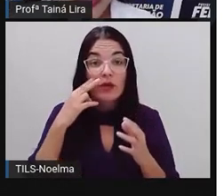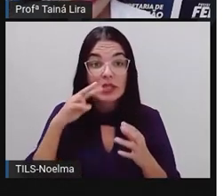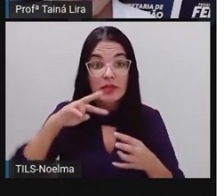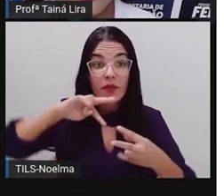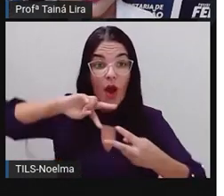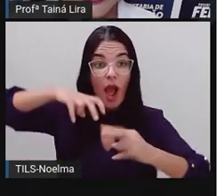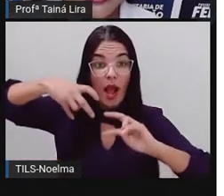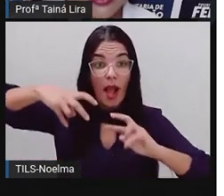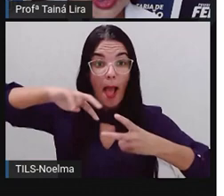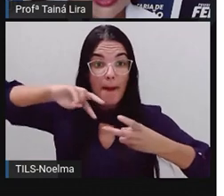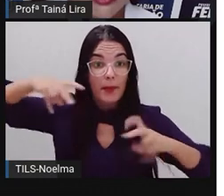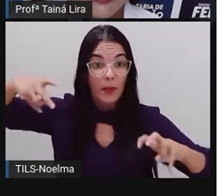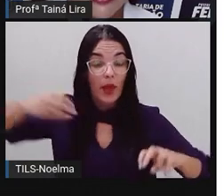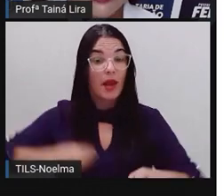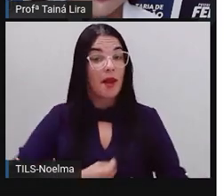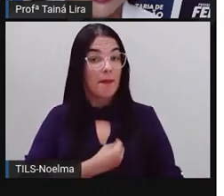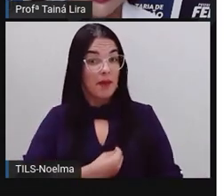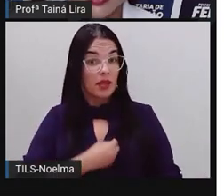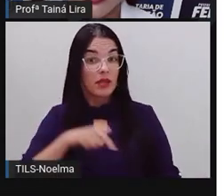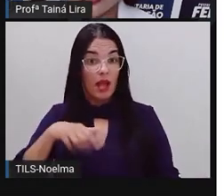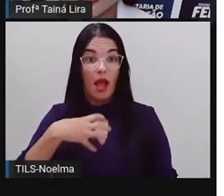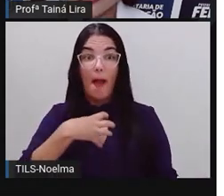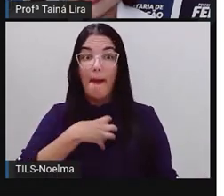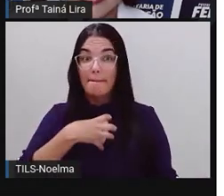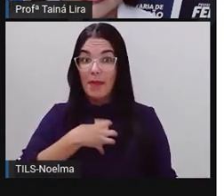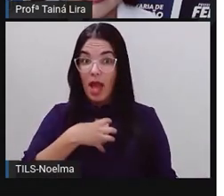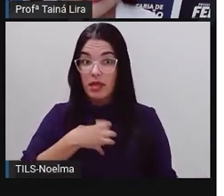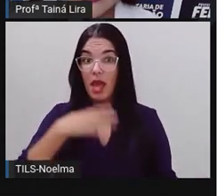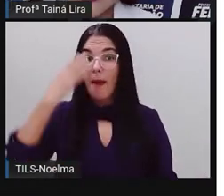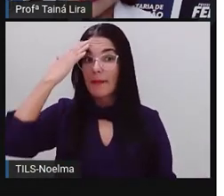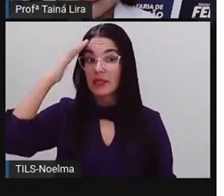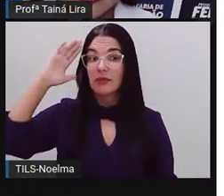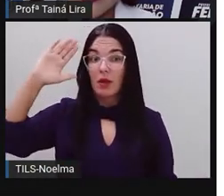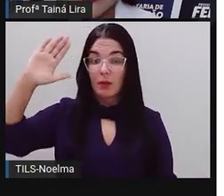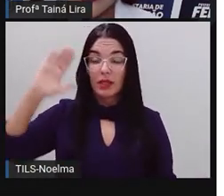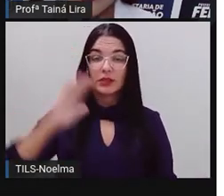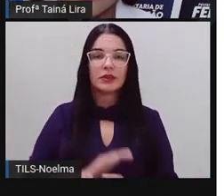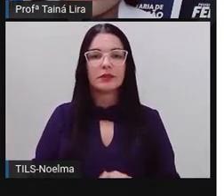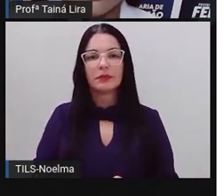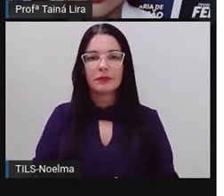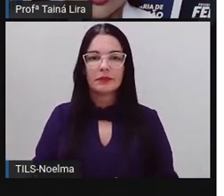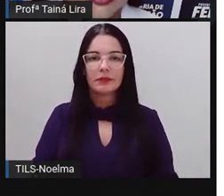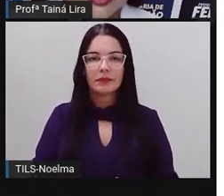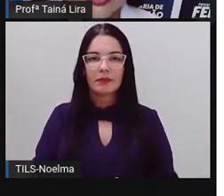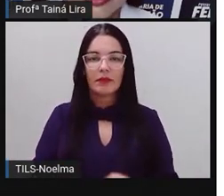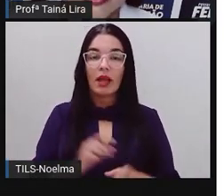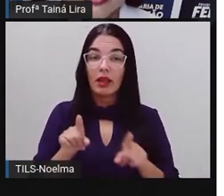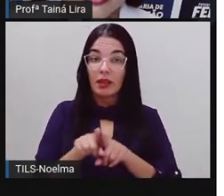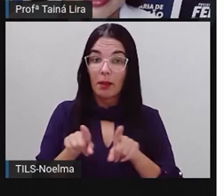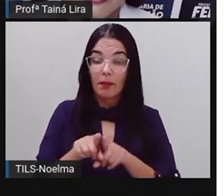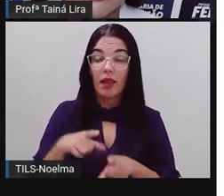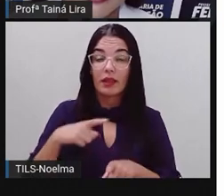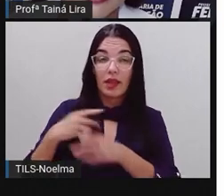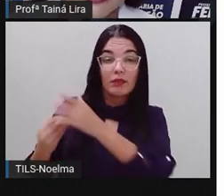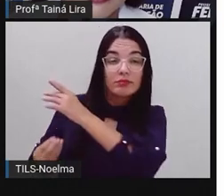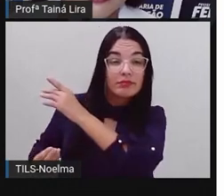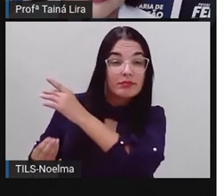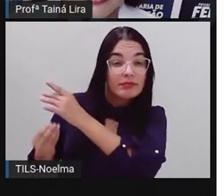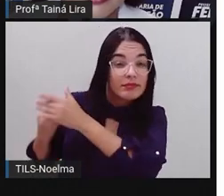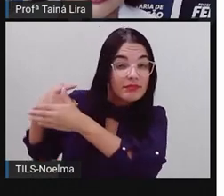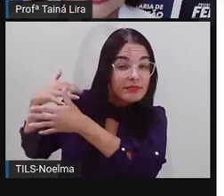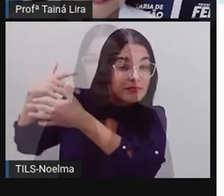roda de capoeira que é muito presente aqui na Bahia principalmente né e é de origem ali